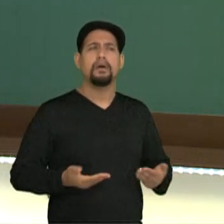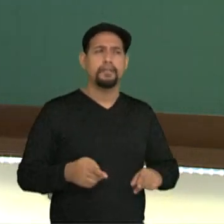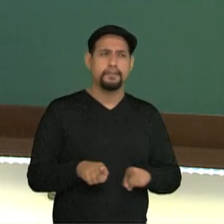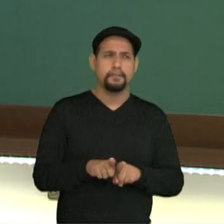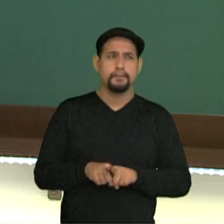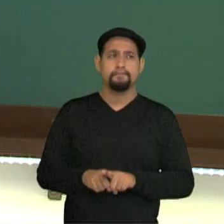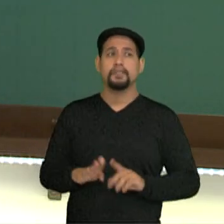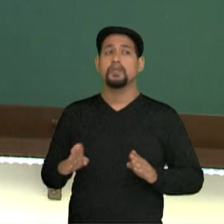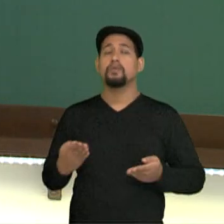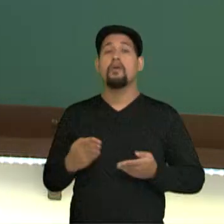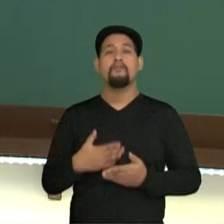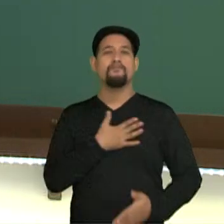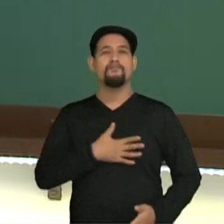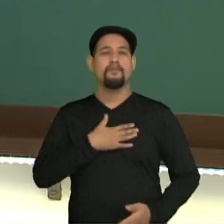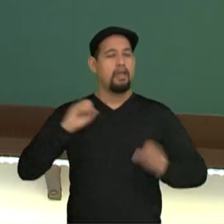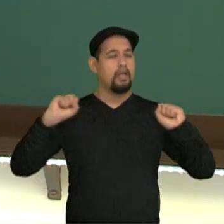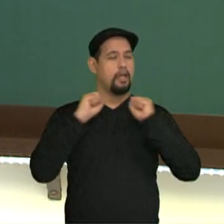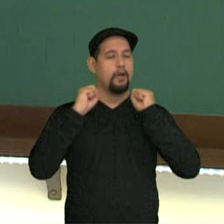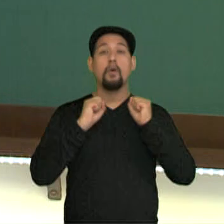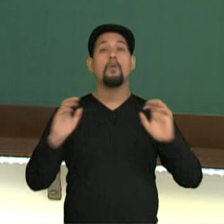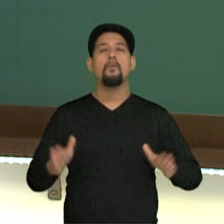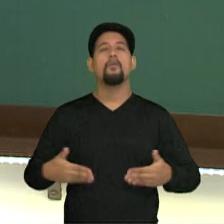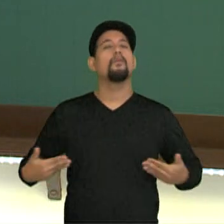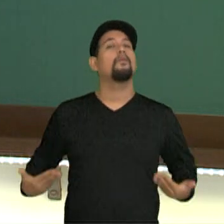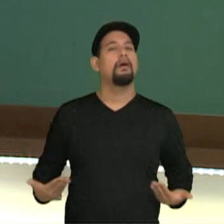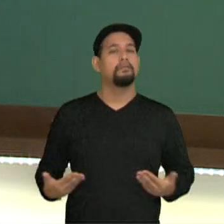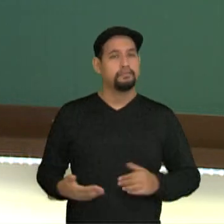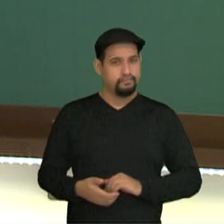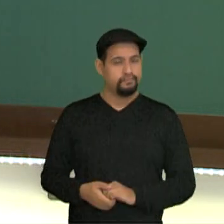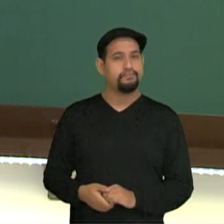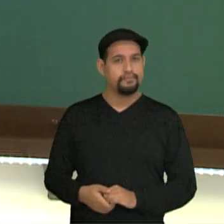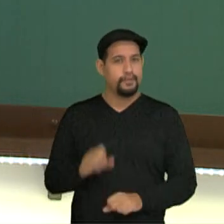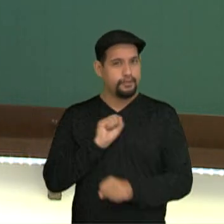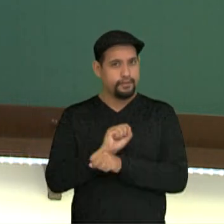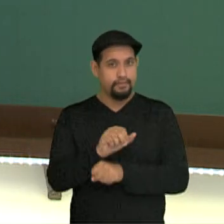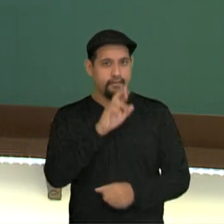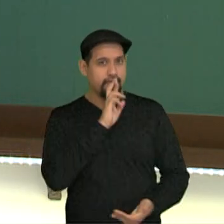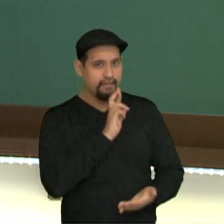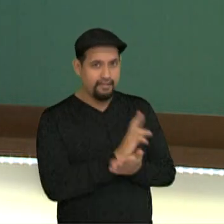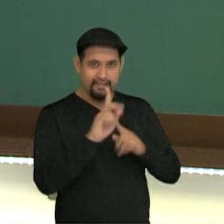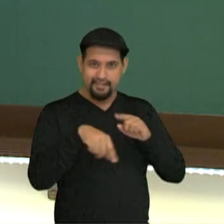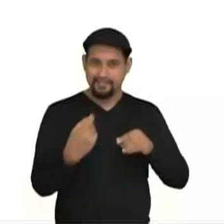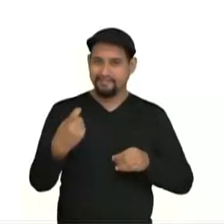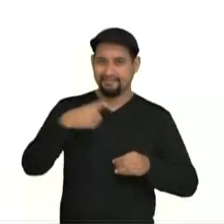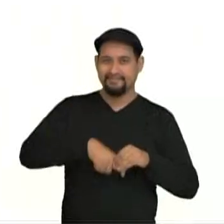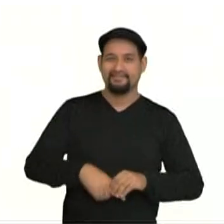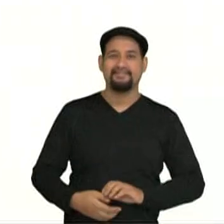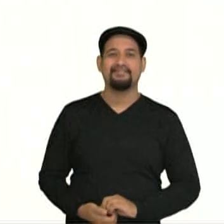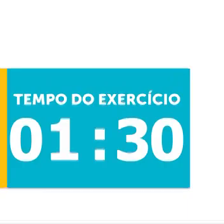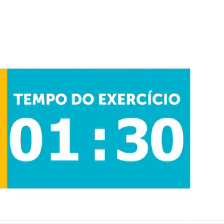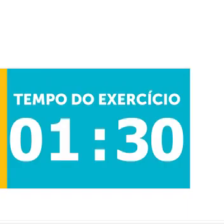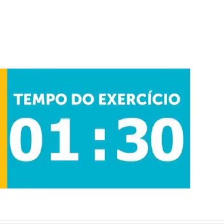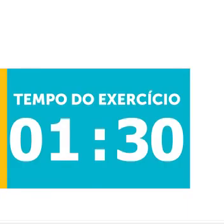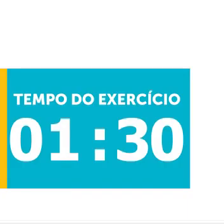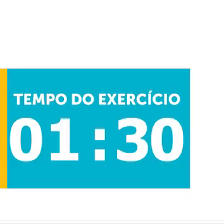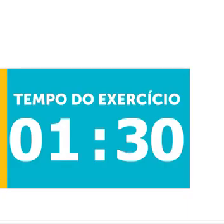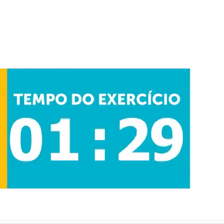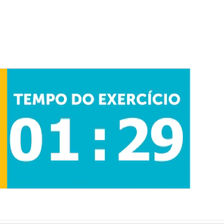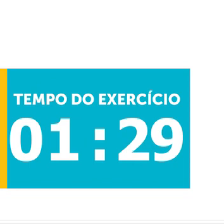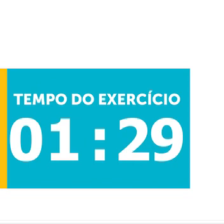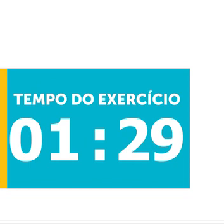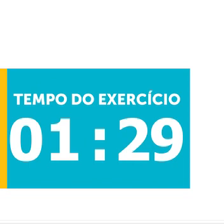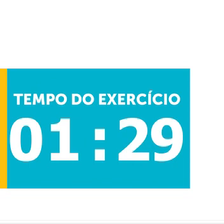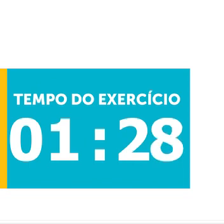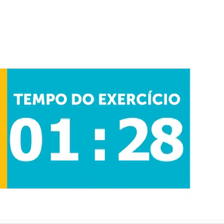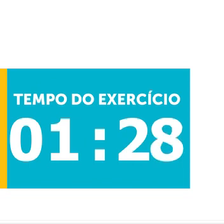exato momento, what's his favorite sport, qual o esporte favorito. Vou dar um tempinho para vocês responderem e a gente já volta.